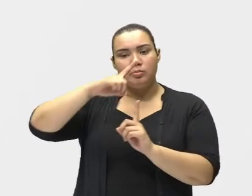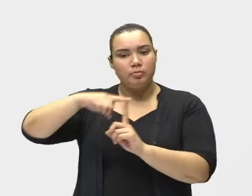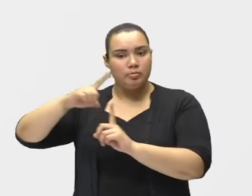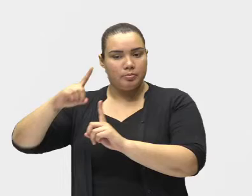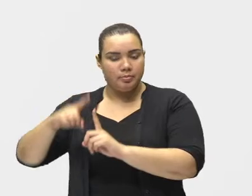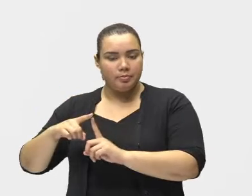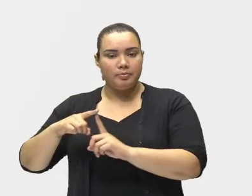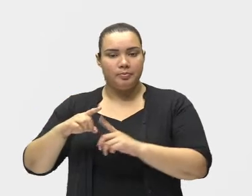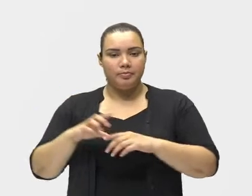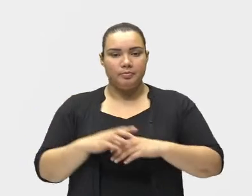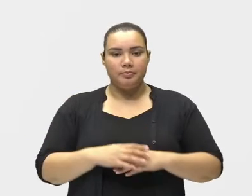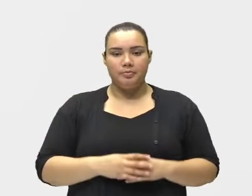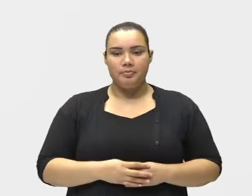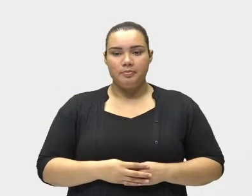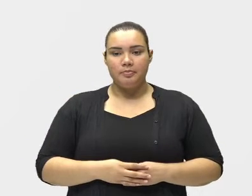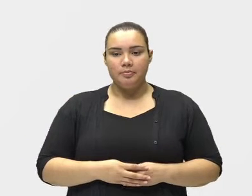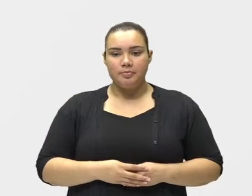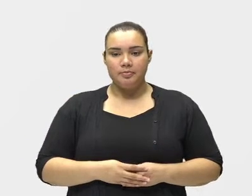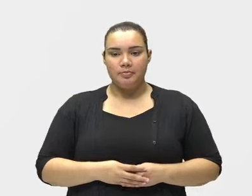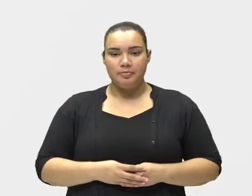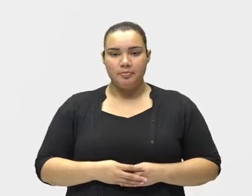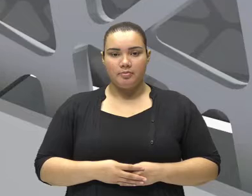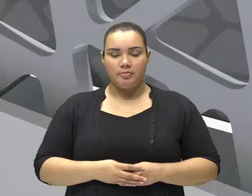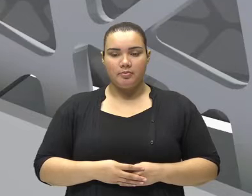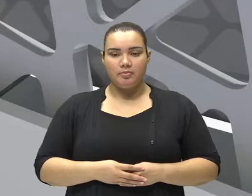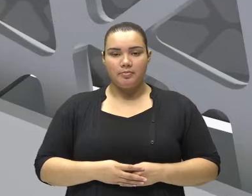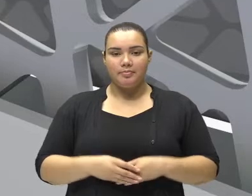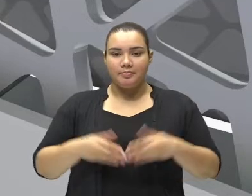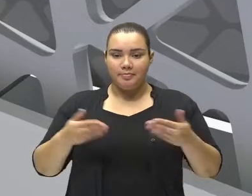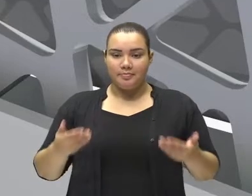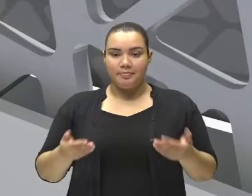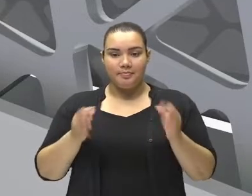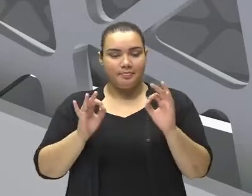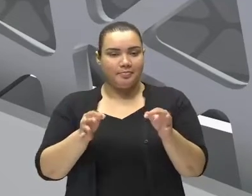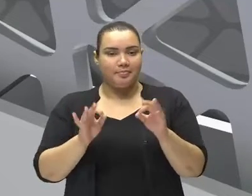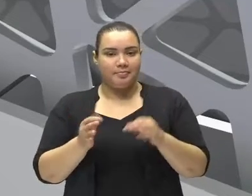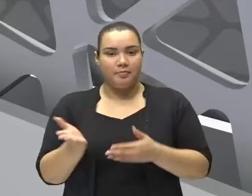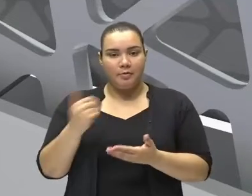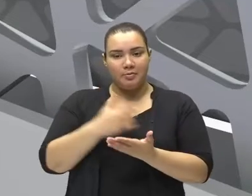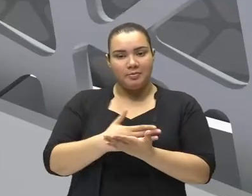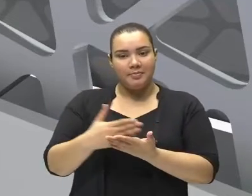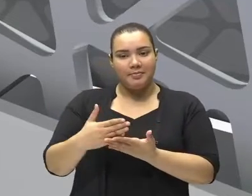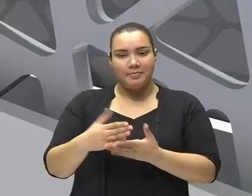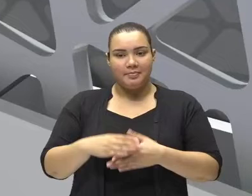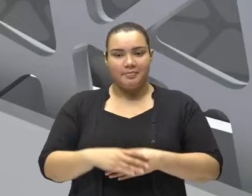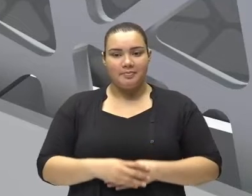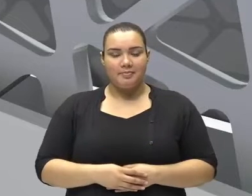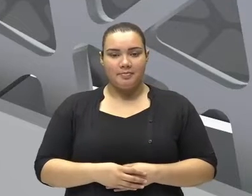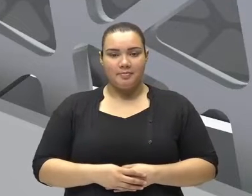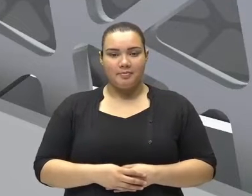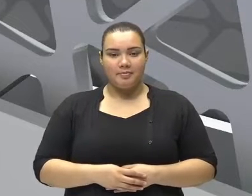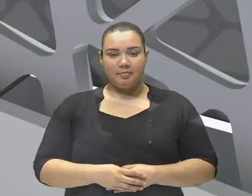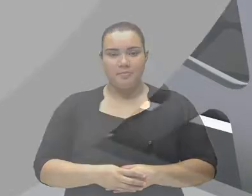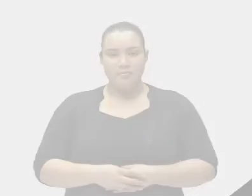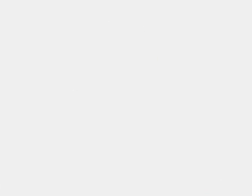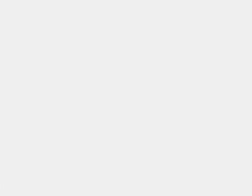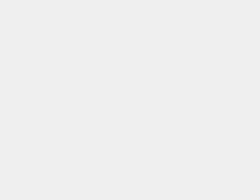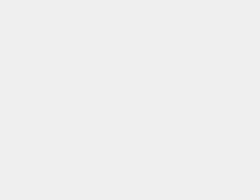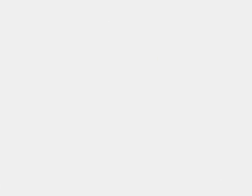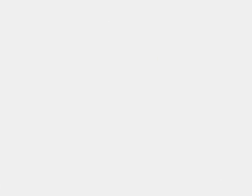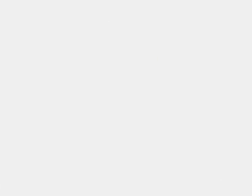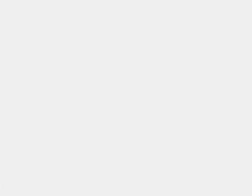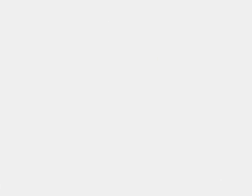comparativas e conformativas. Muito bem. Vamos à aula de hoje? Vamos lá.